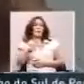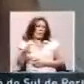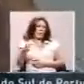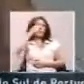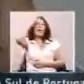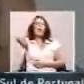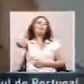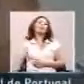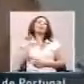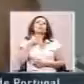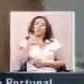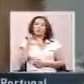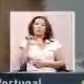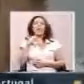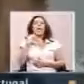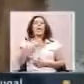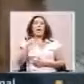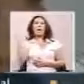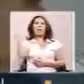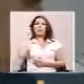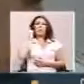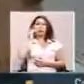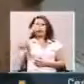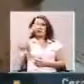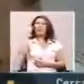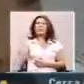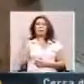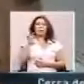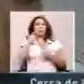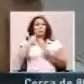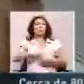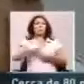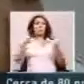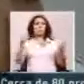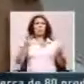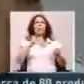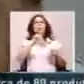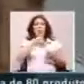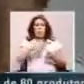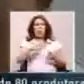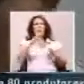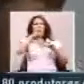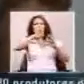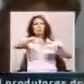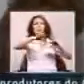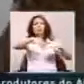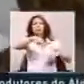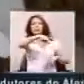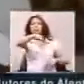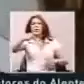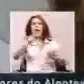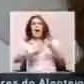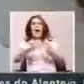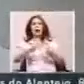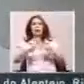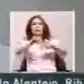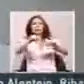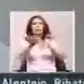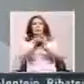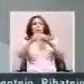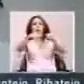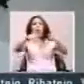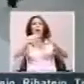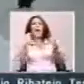excessos. O que eu lhe pergunto é se esta intervenção consegue, de alguma forma, acalmar alguns ânimos mais exaltados. Eu acho que